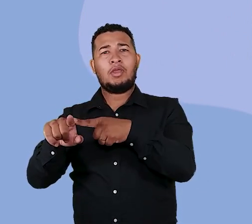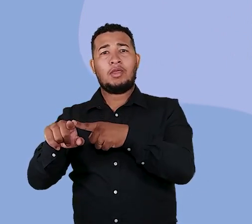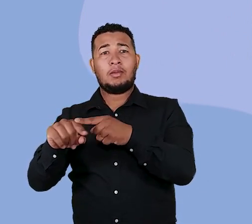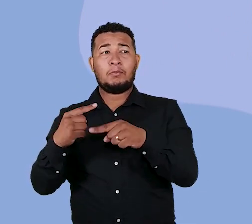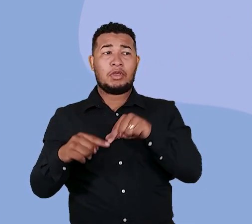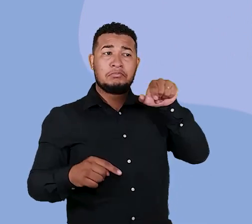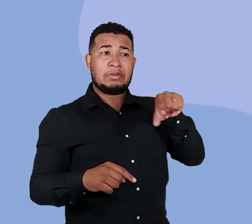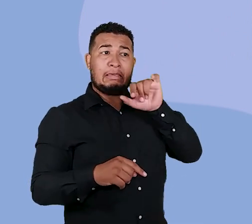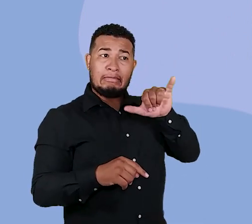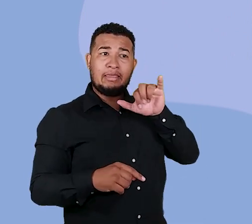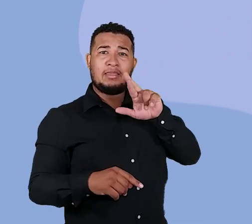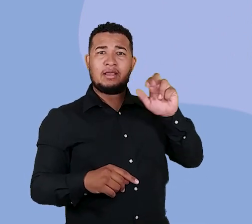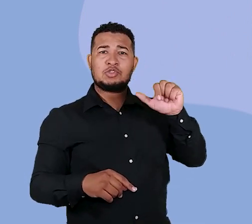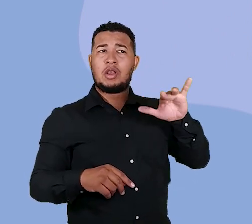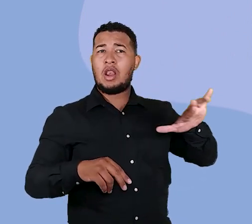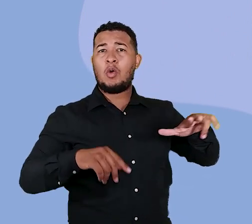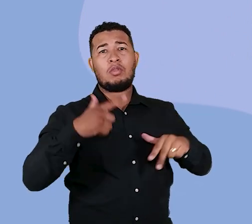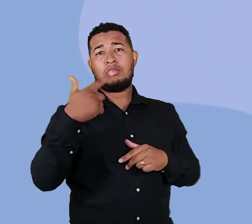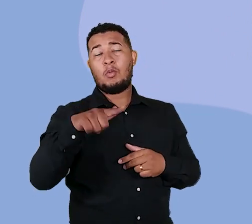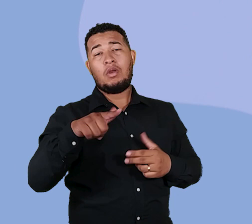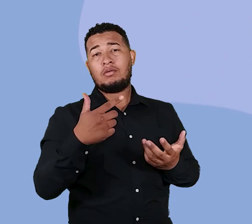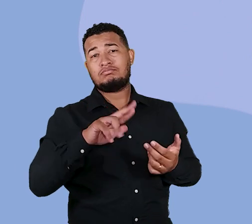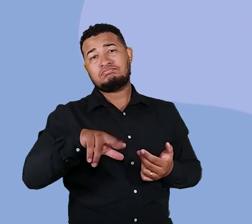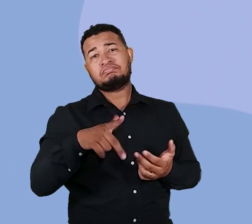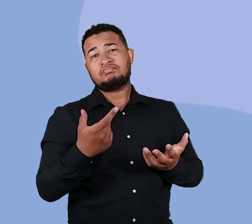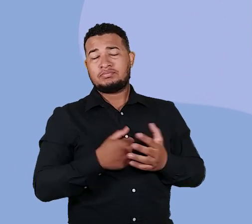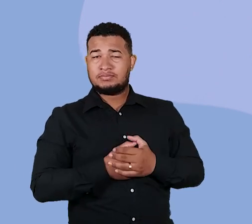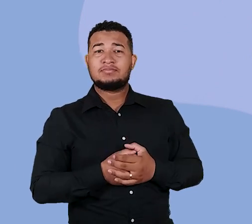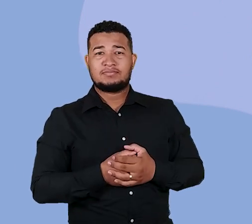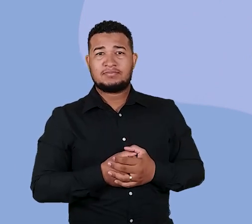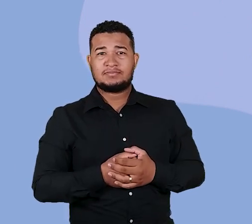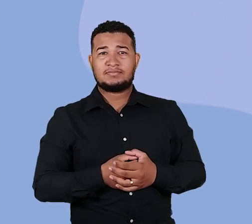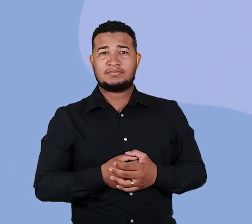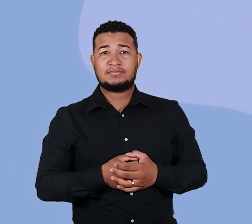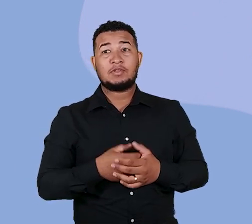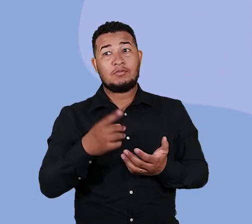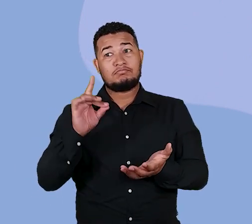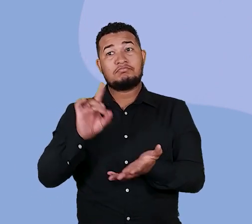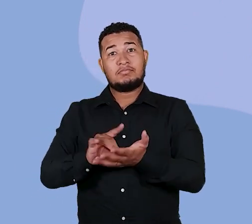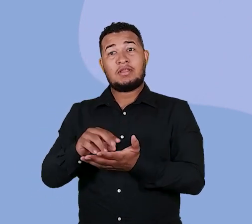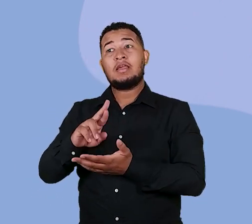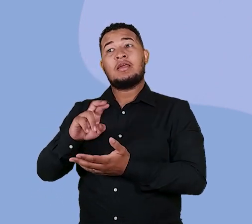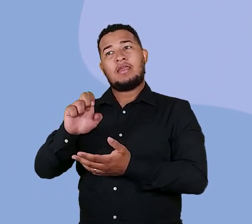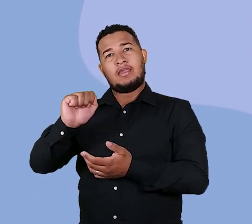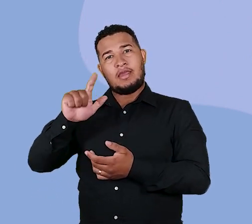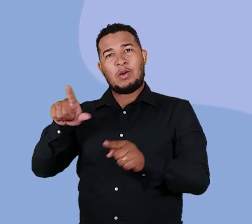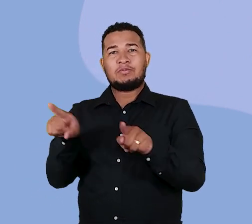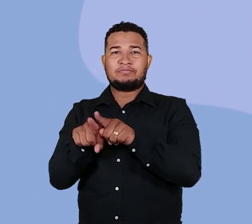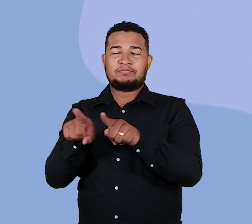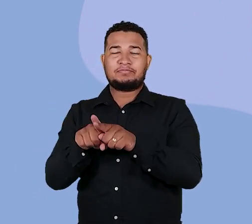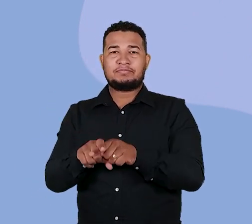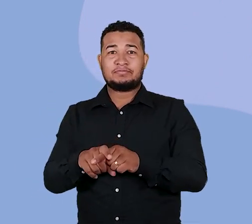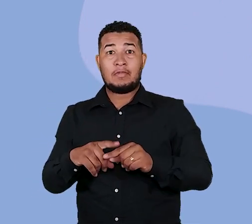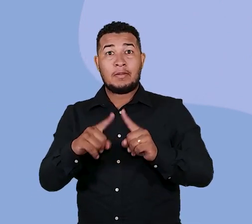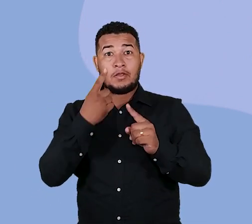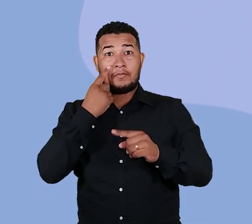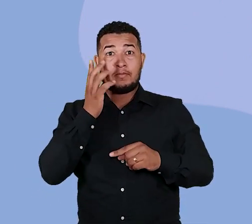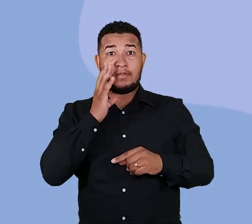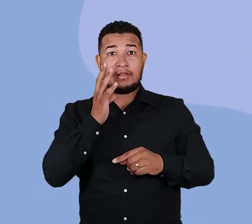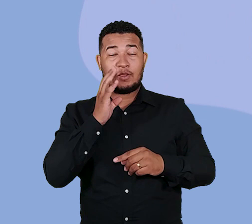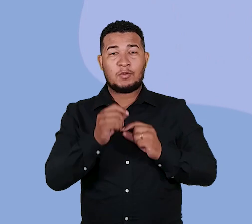não é irracional, hein? Ele tem vírgula, mas não tem reticência, pronto, já está reprovado. Ele é real. Agora, olha só que